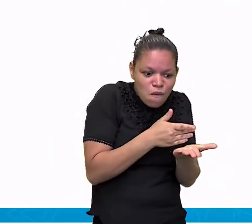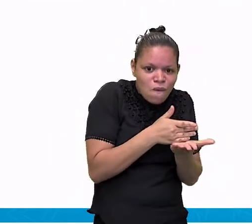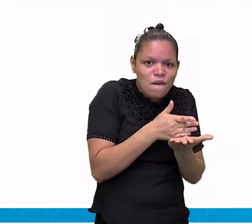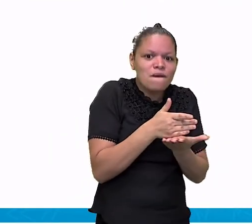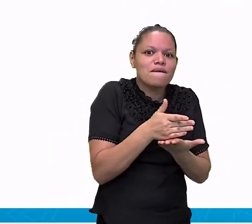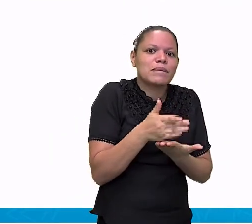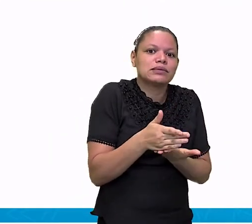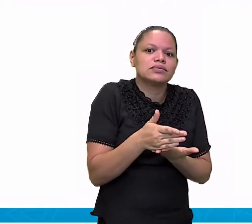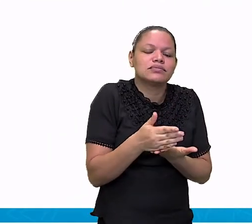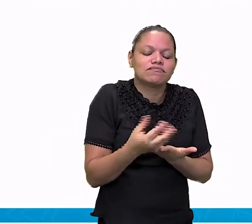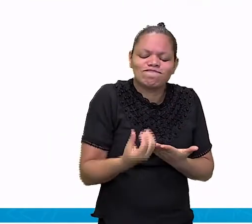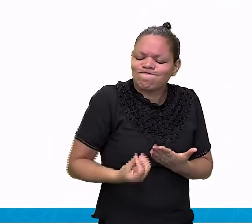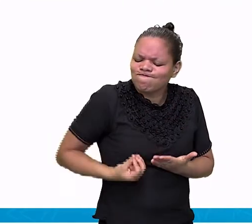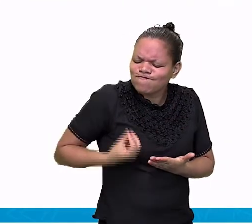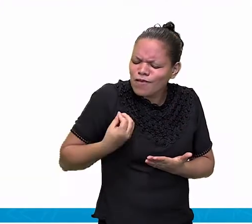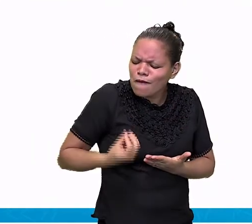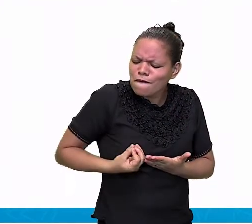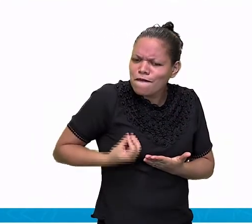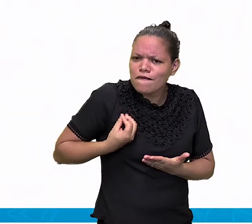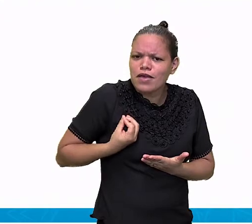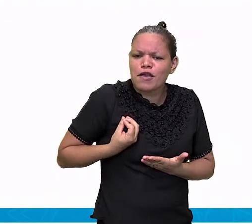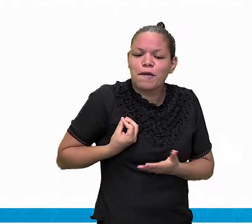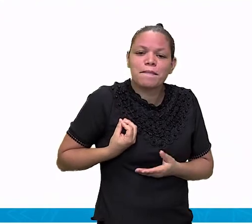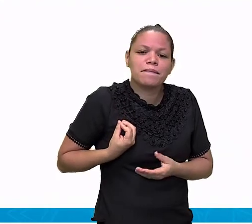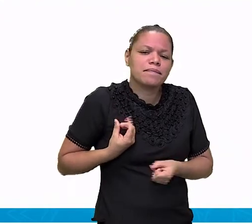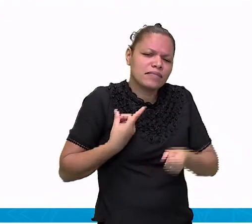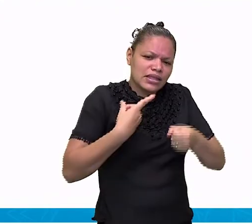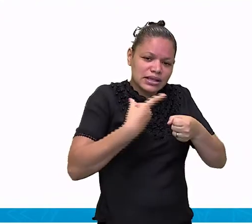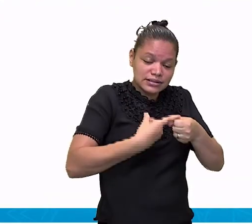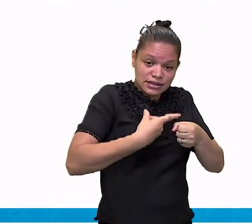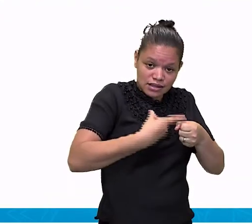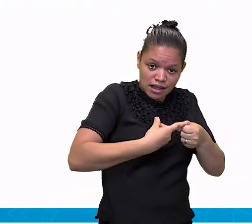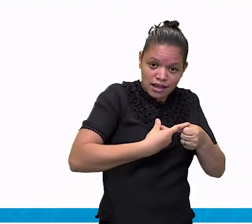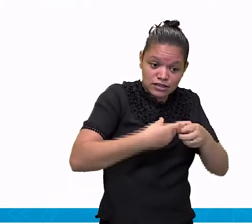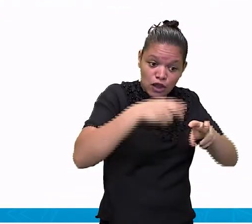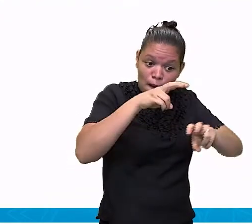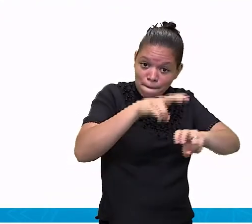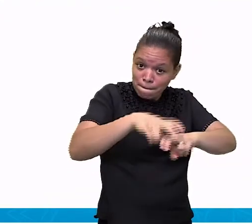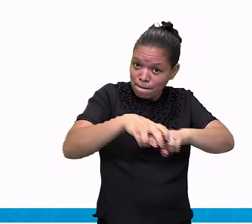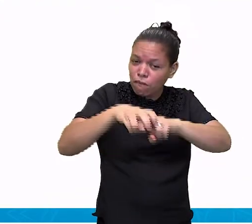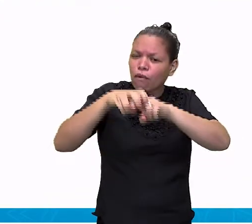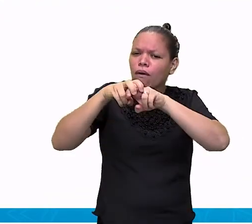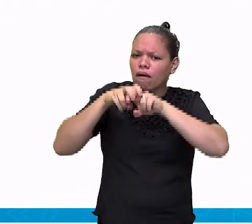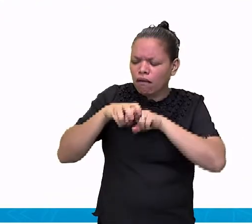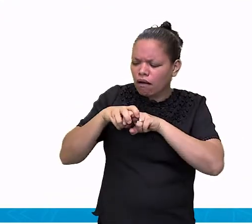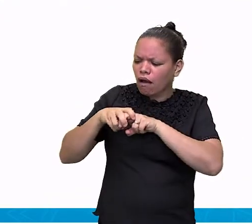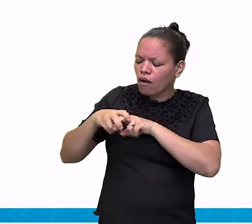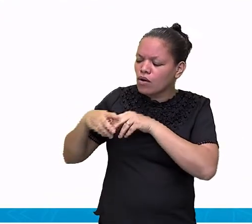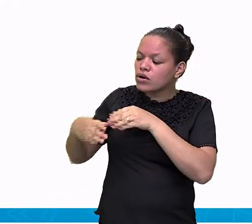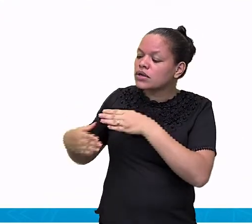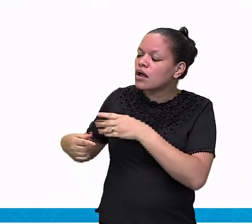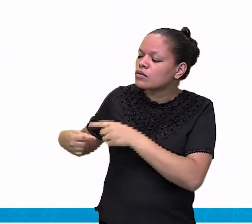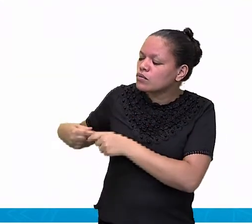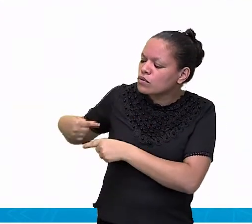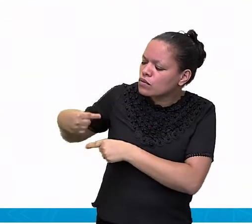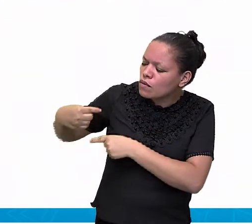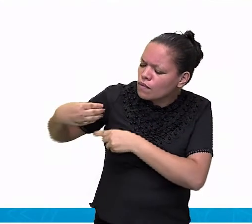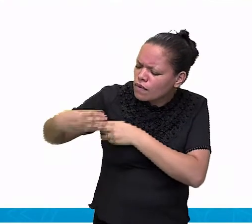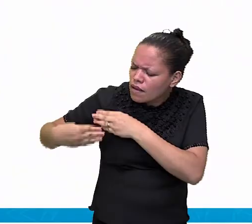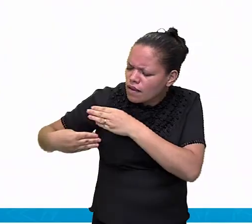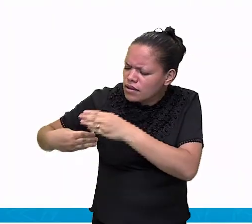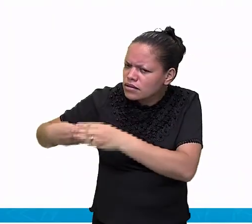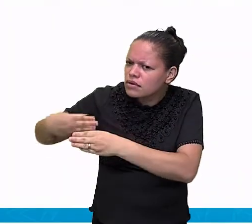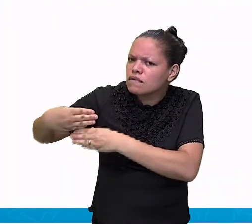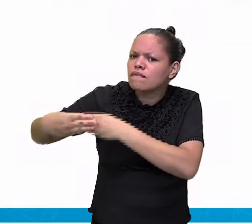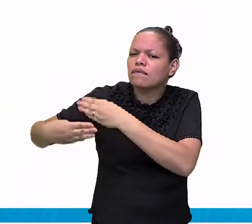urbanas. Devido ao quê? Ao crescimento, ao desenvolvimento das indústrias. Porque aqui já o quê? Lá